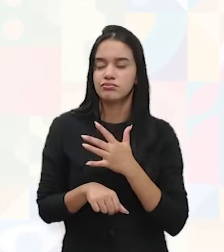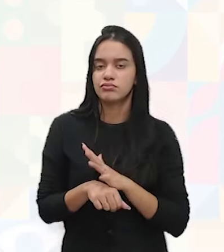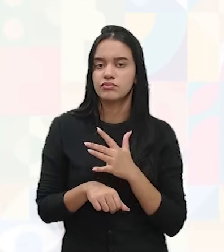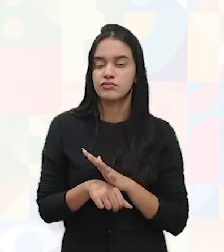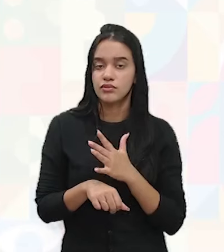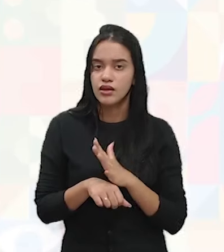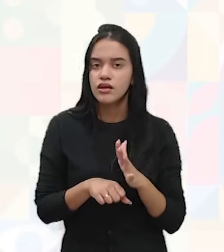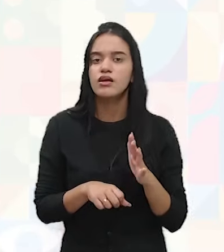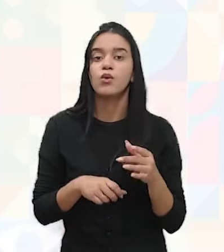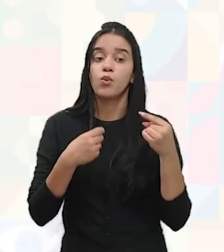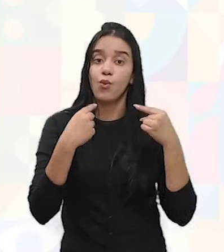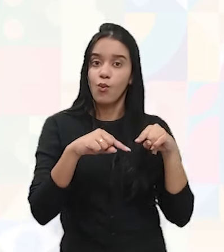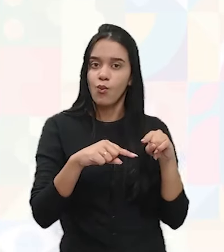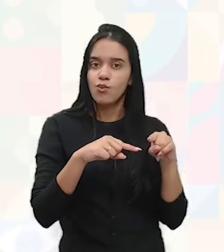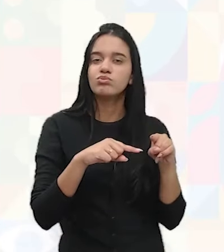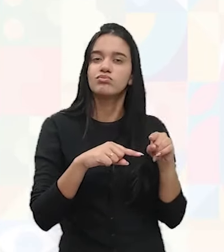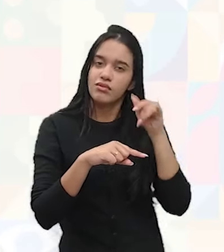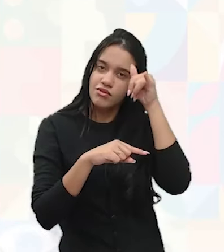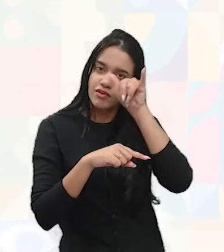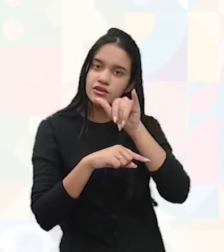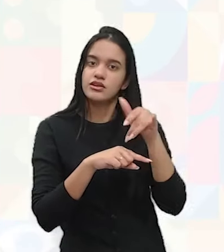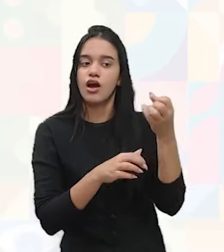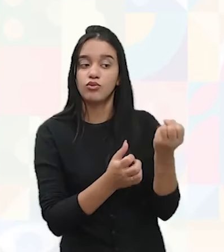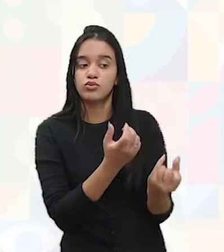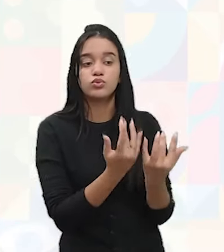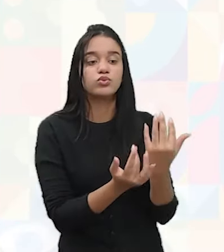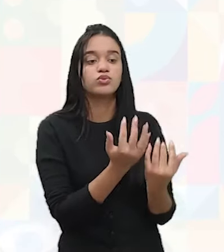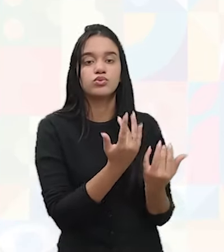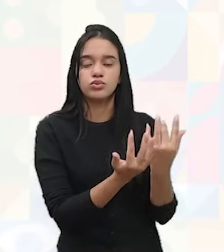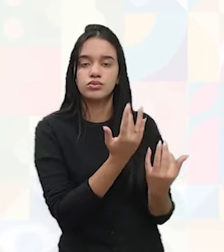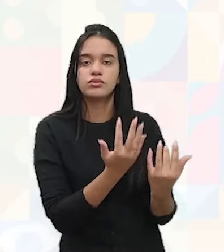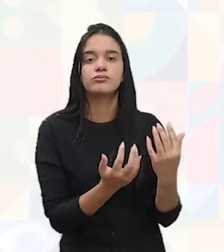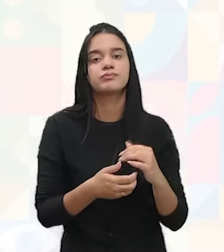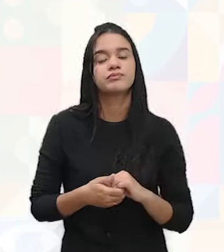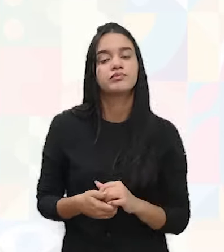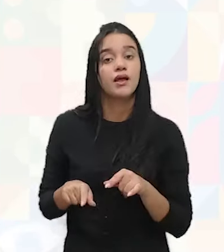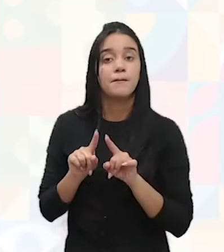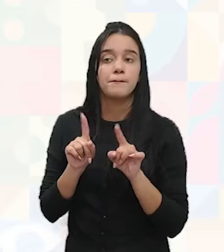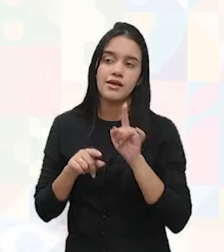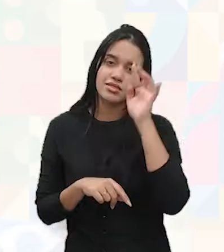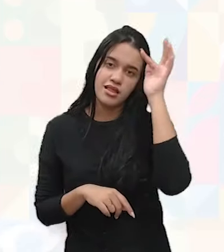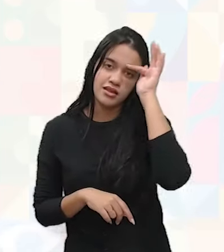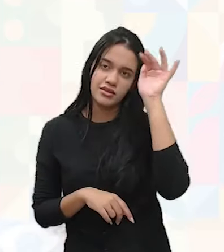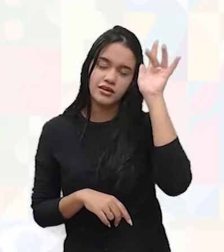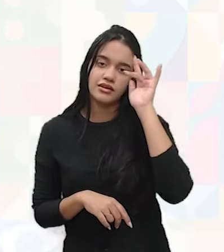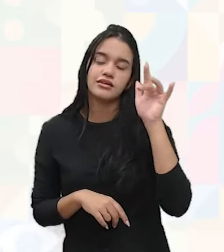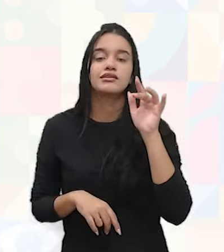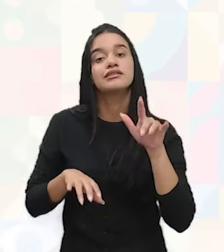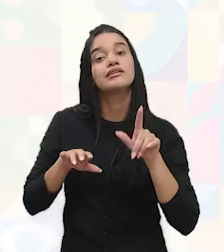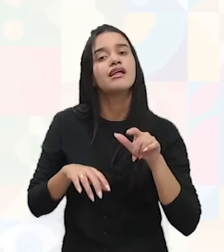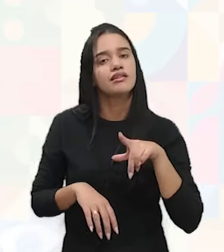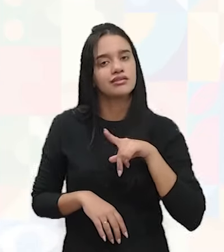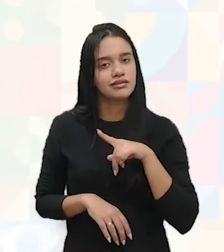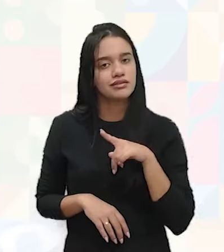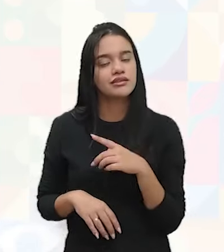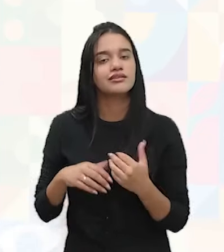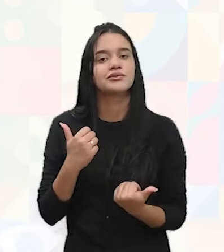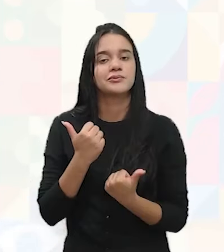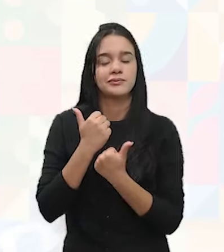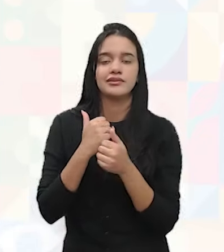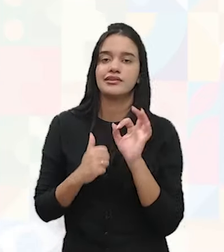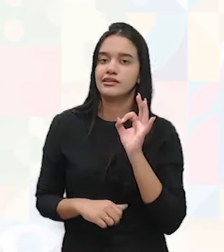incêndio e já Aproveita e esvazia aquele agente extintor que na teoria está vencido e deve ser substituído